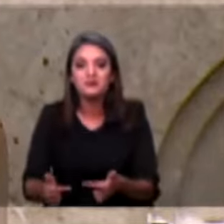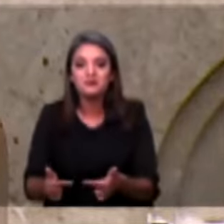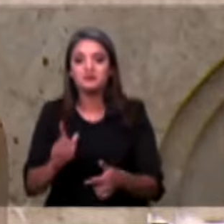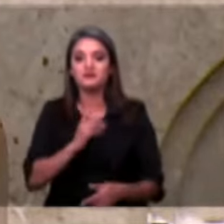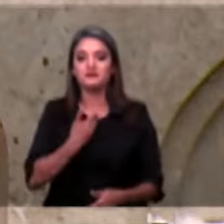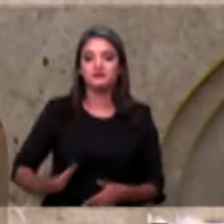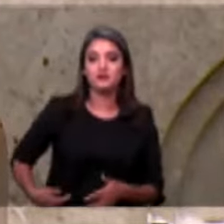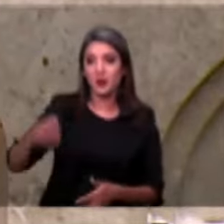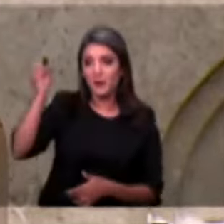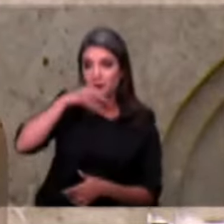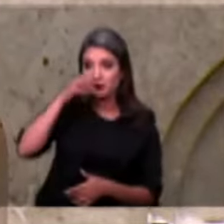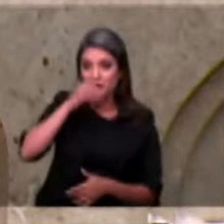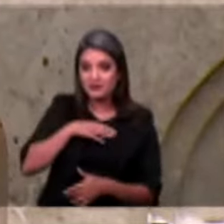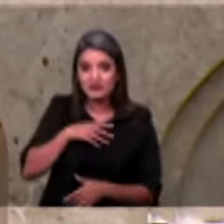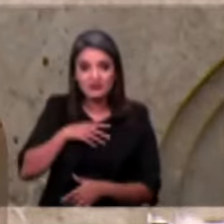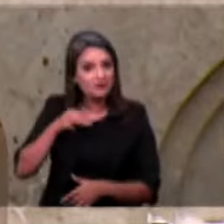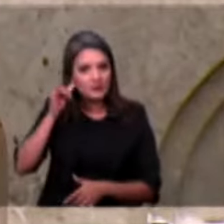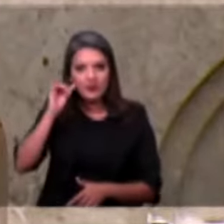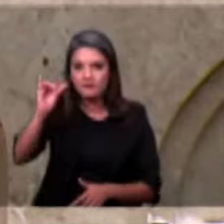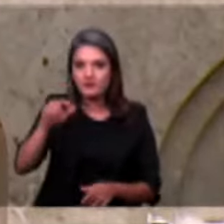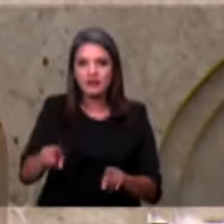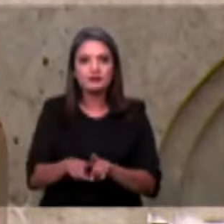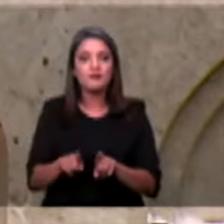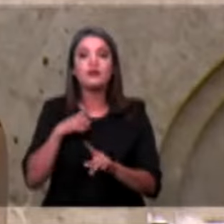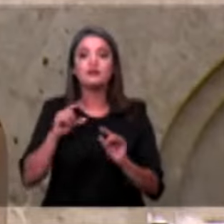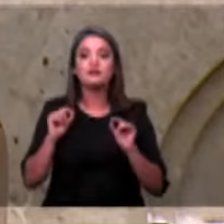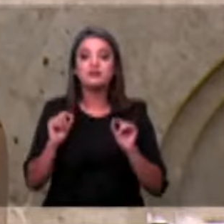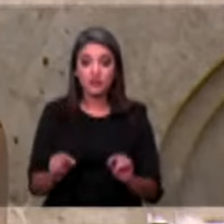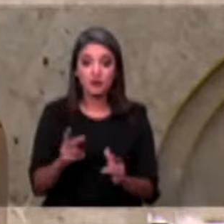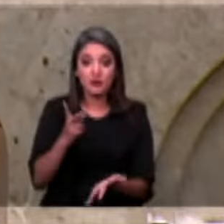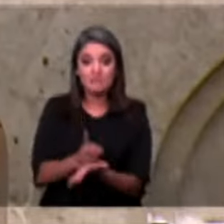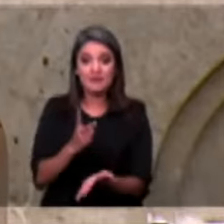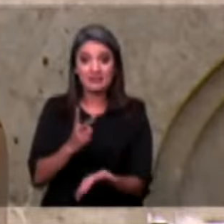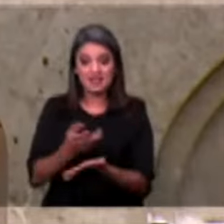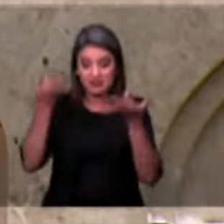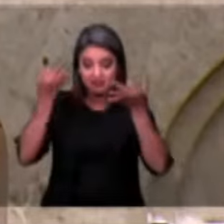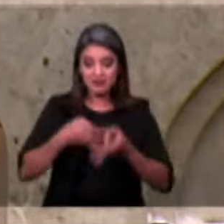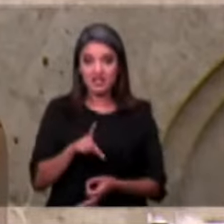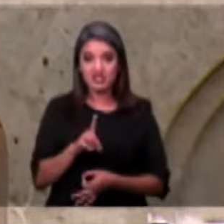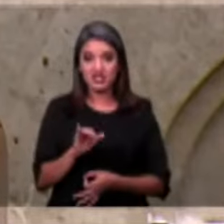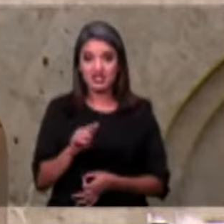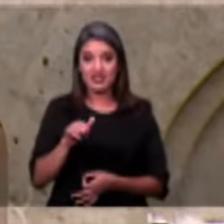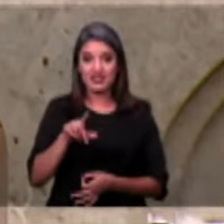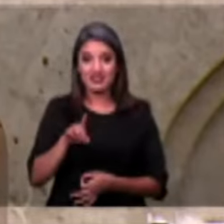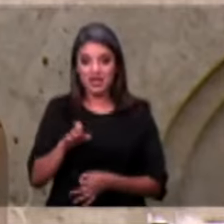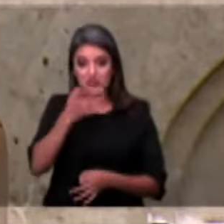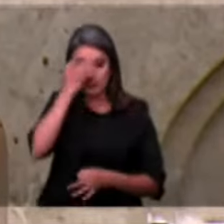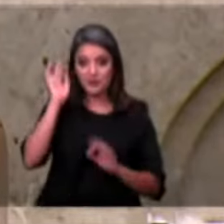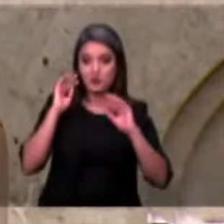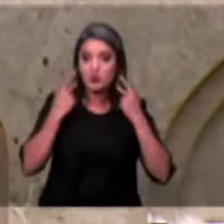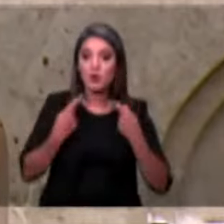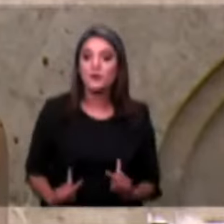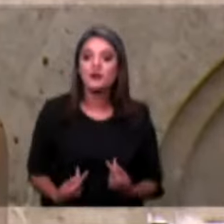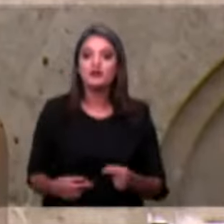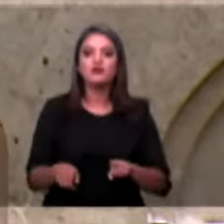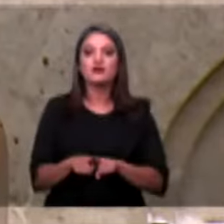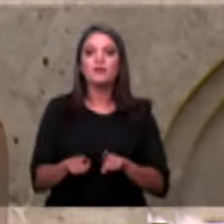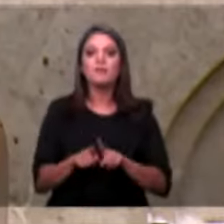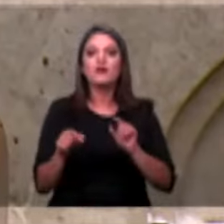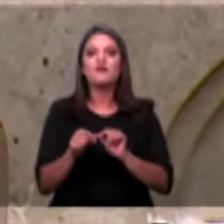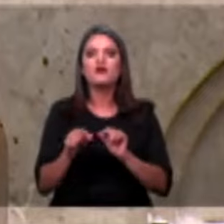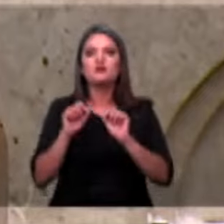de conferir prevalência à essencial dignidade da pessoa humana, de fazer cumprir os